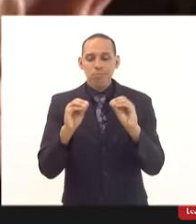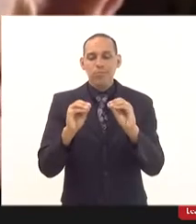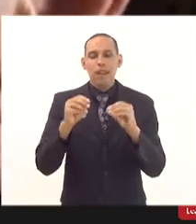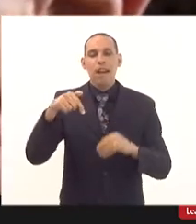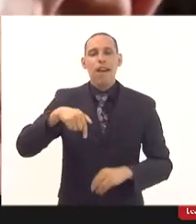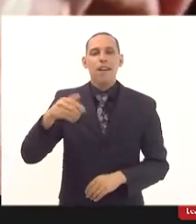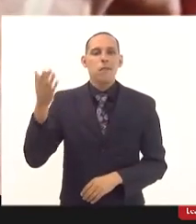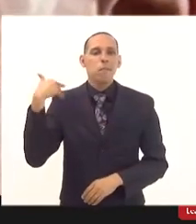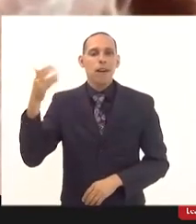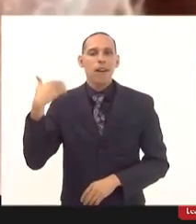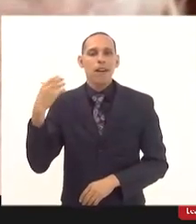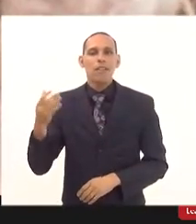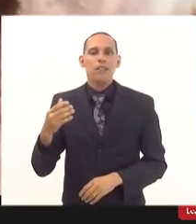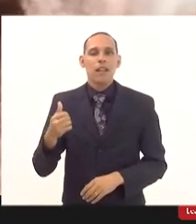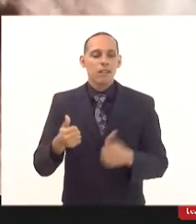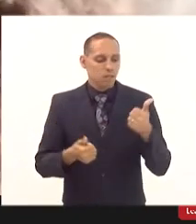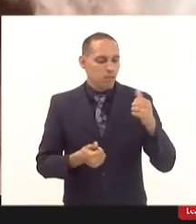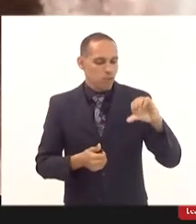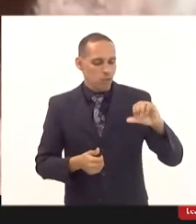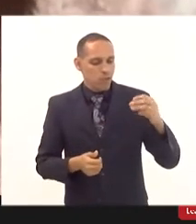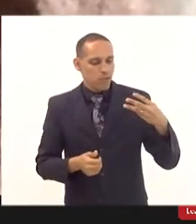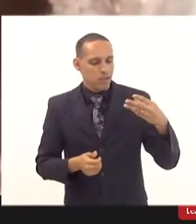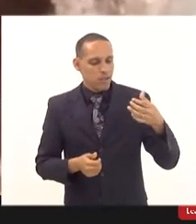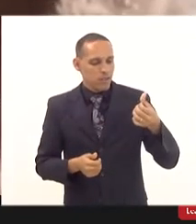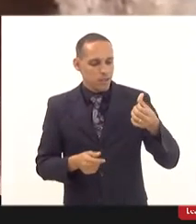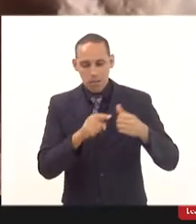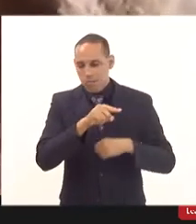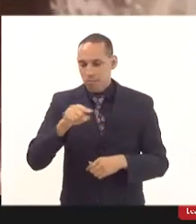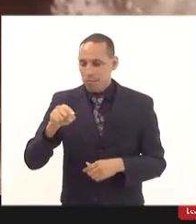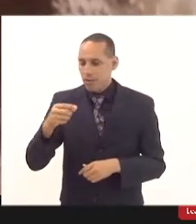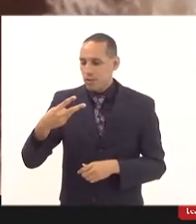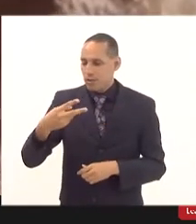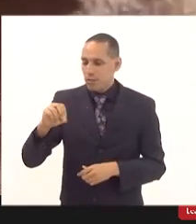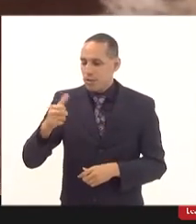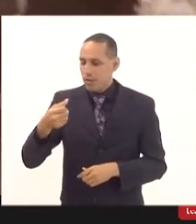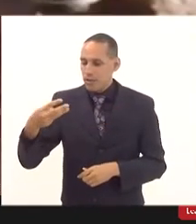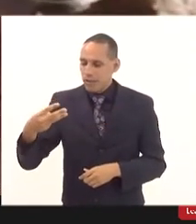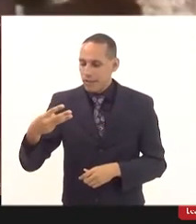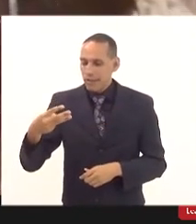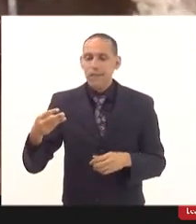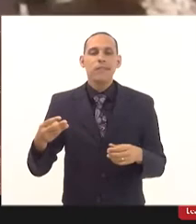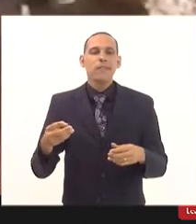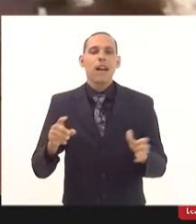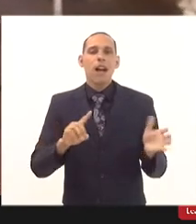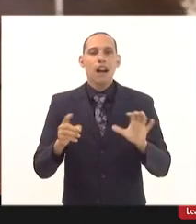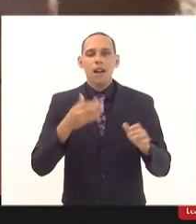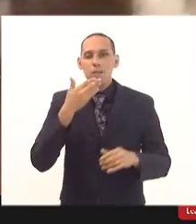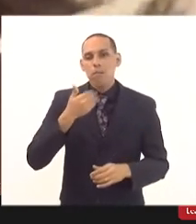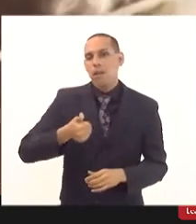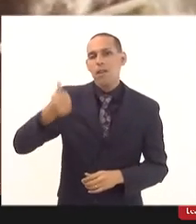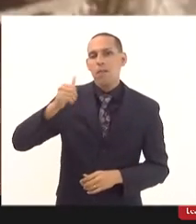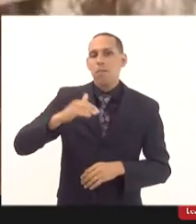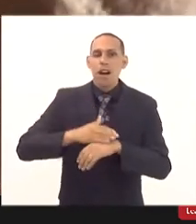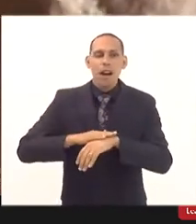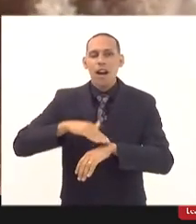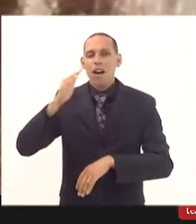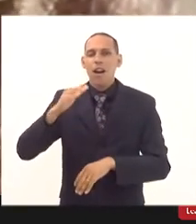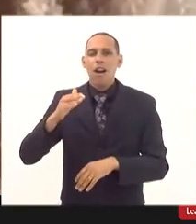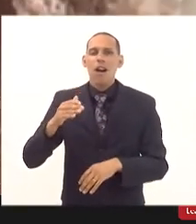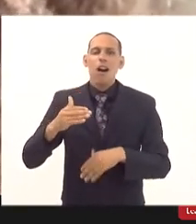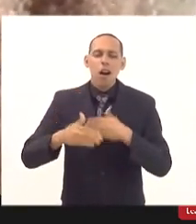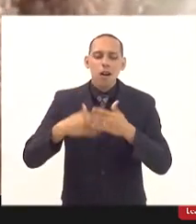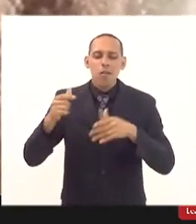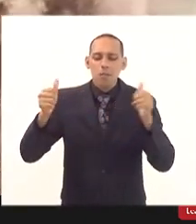a funcionou de 36 A 2013 a maior e mais importante Rádio Educativa cultural do país assassinada